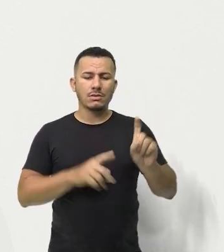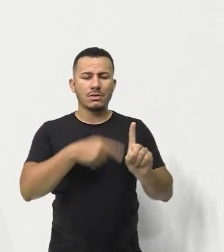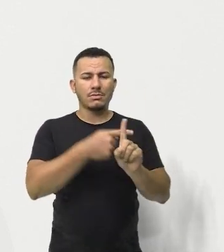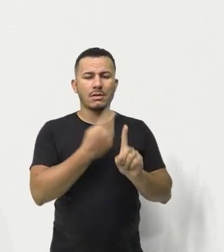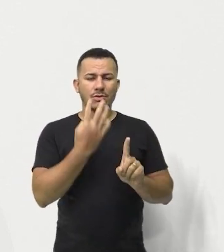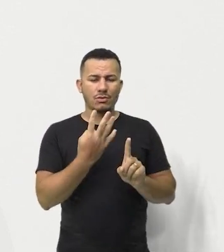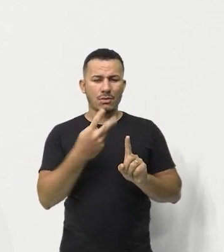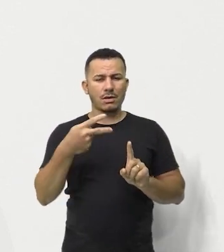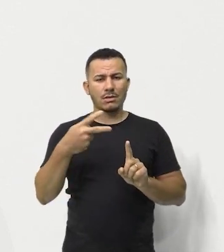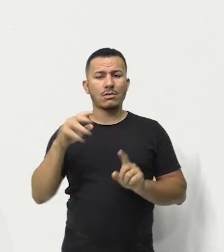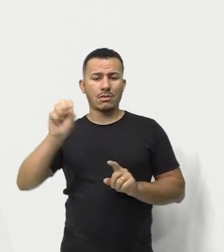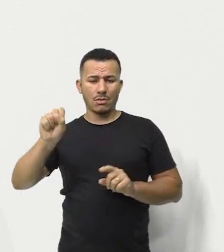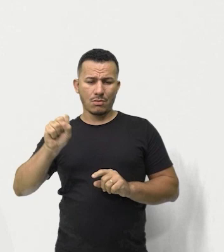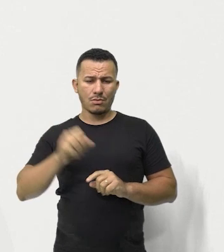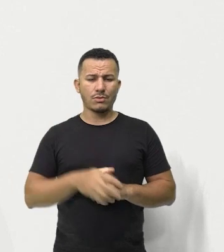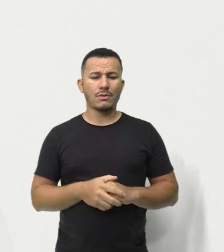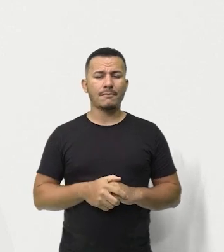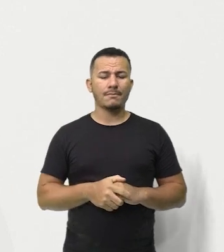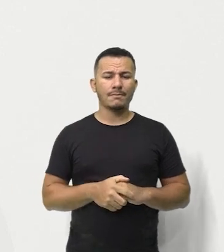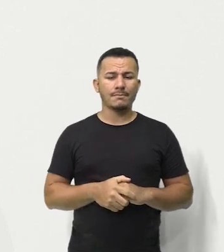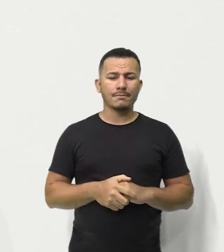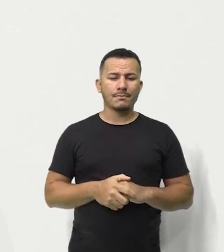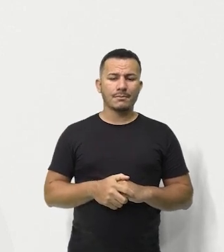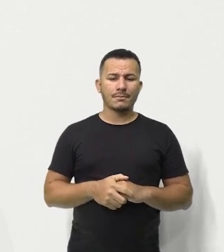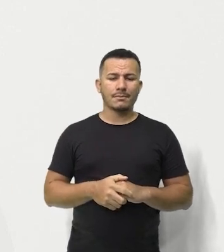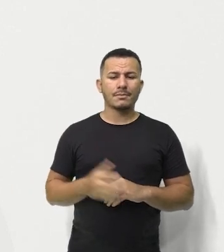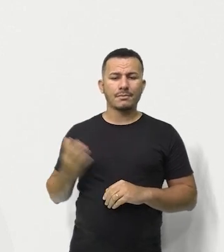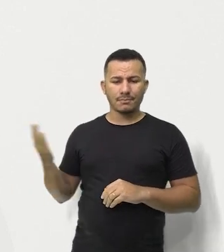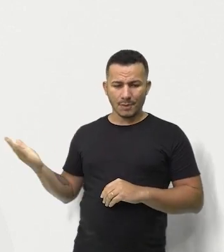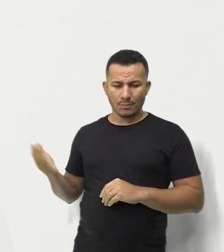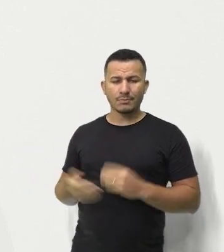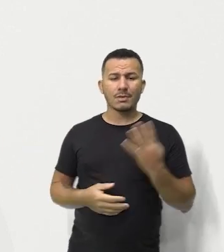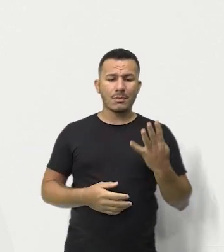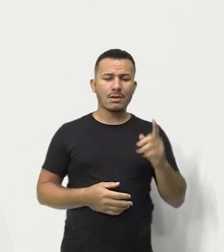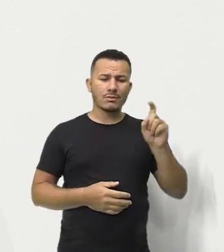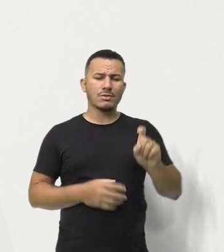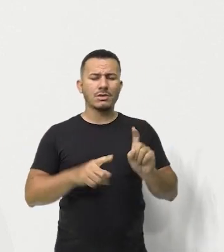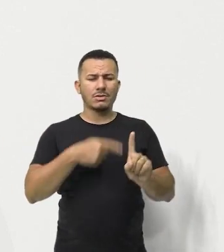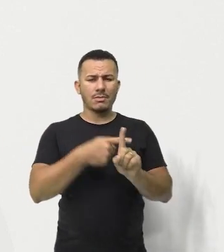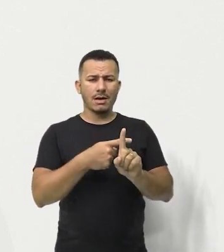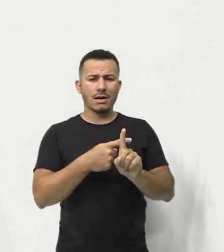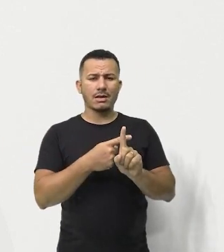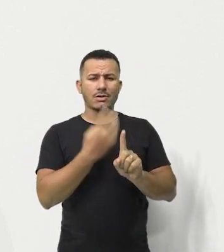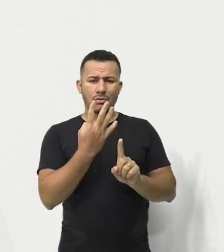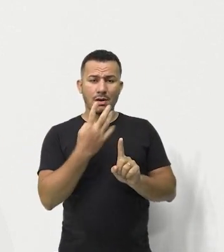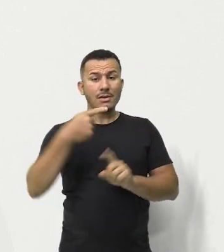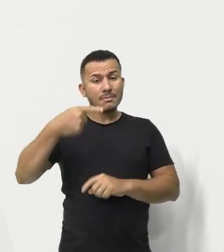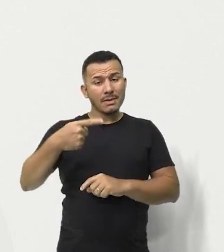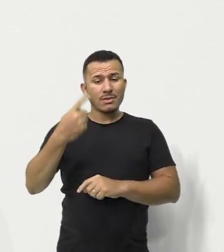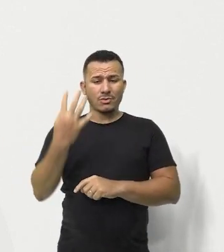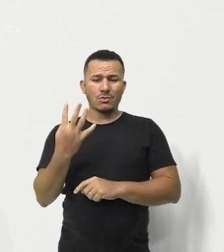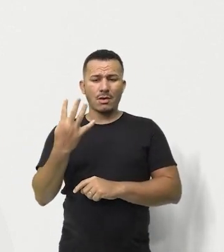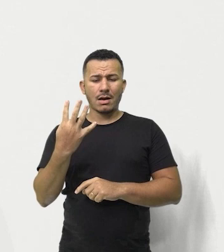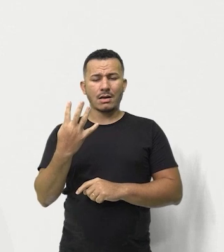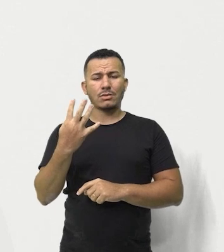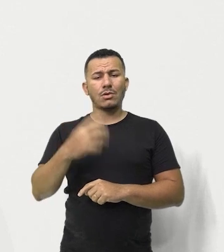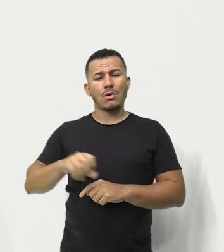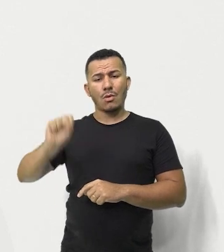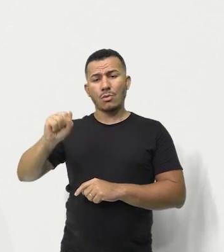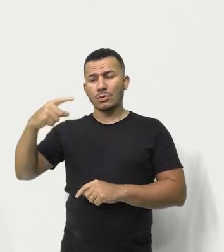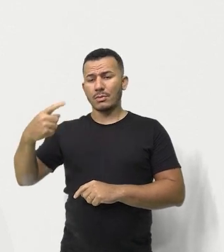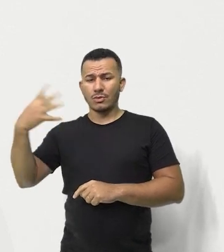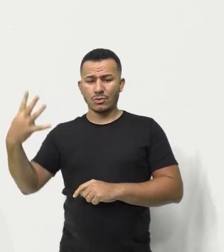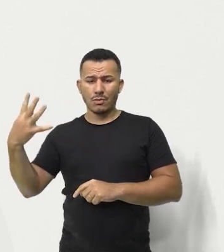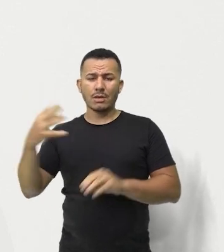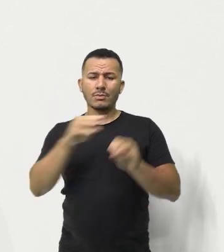mais 4... simétrico dele, menos 4. Simétrico dele, menos 4. Ó. Acrescentou e acrescentou. É